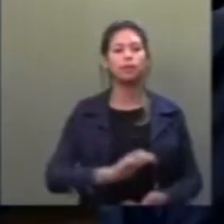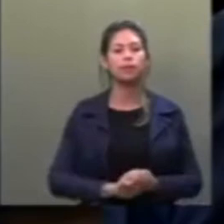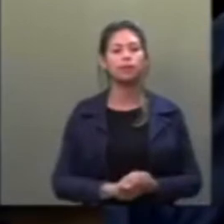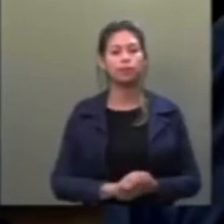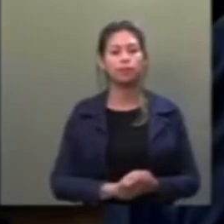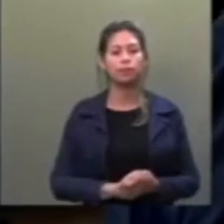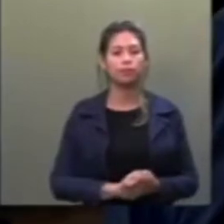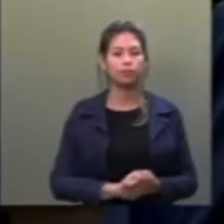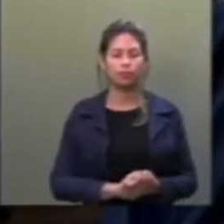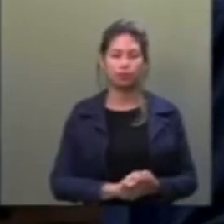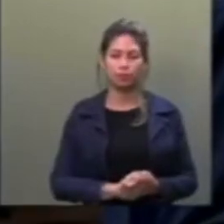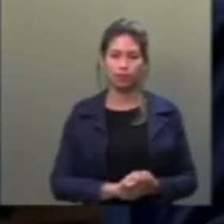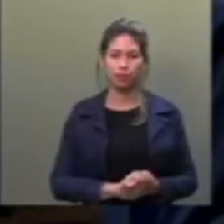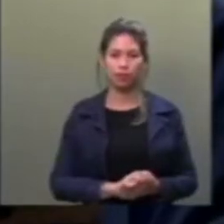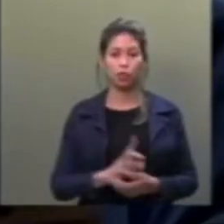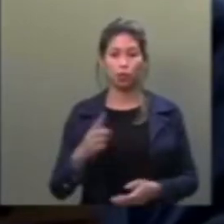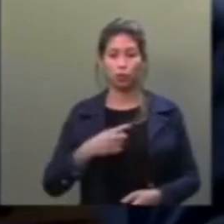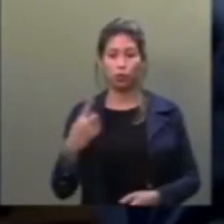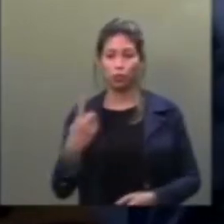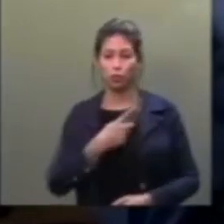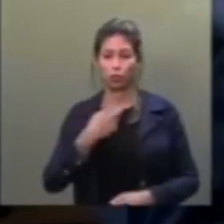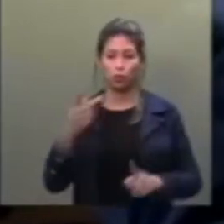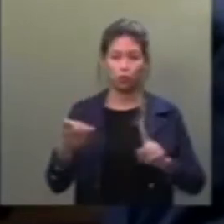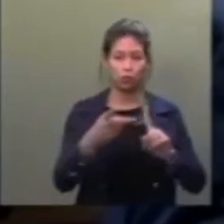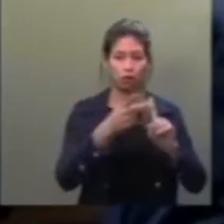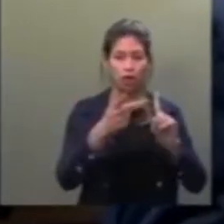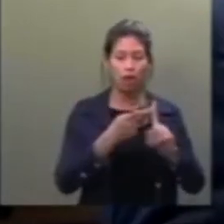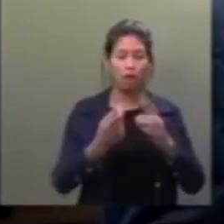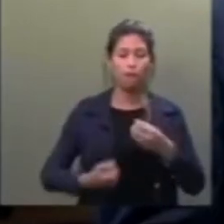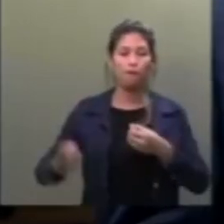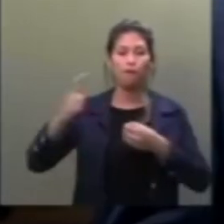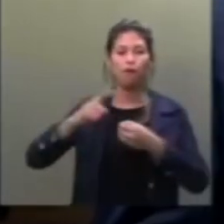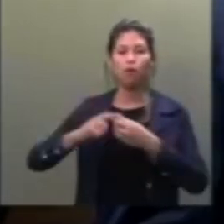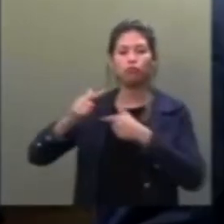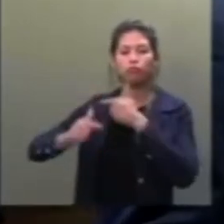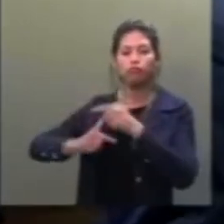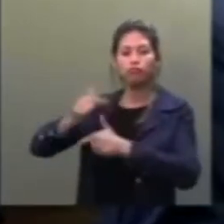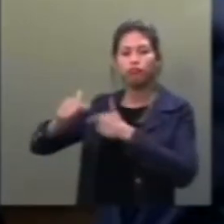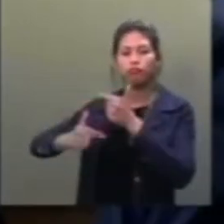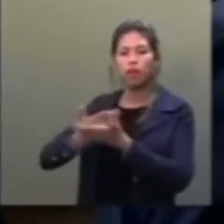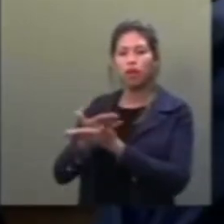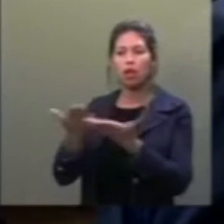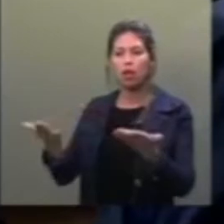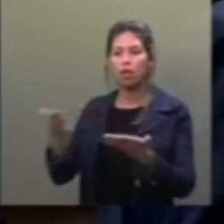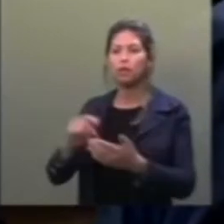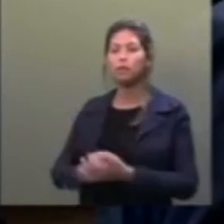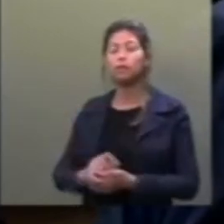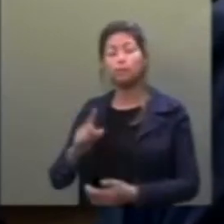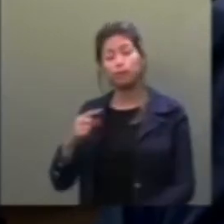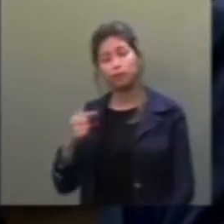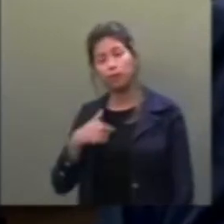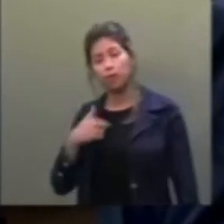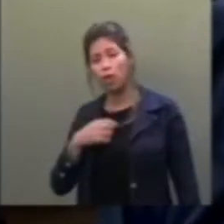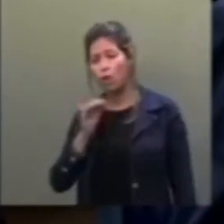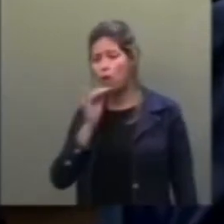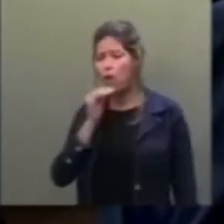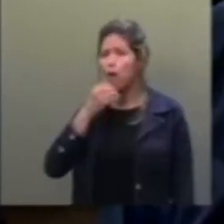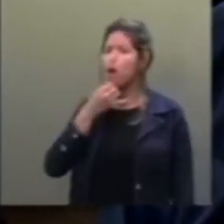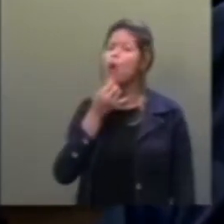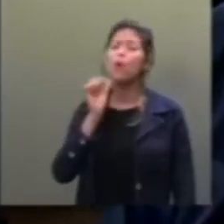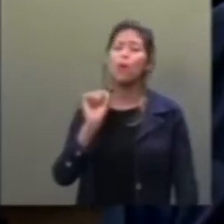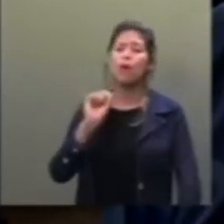Parlamento retorna às suas atividades a gente lamenta alguns acontecimentos lá no estado